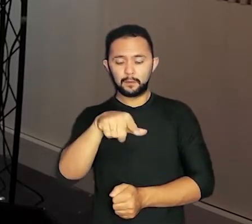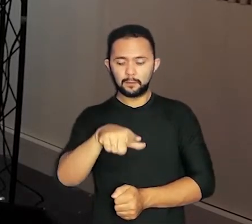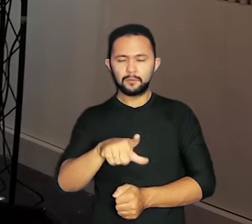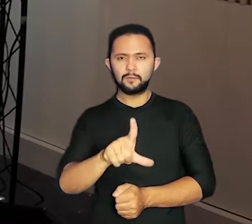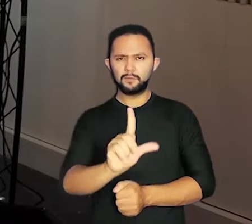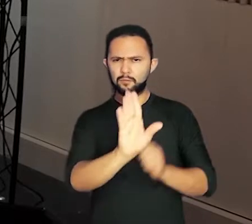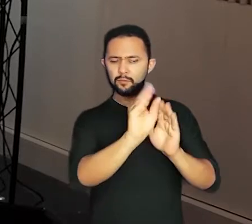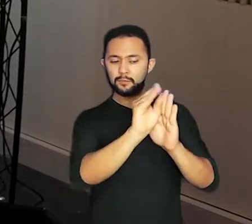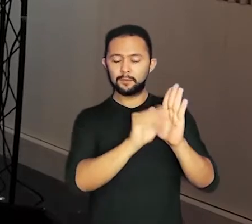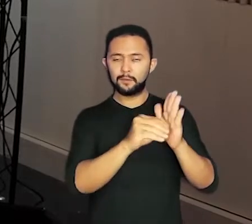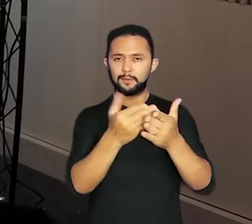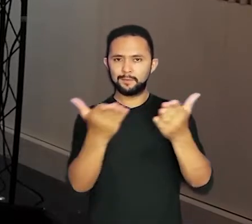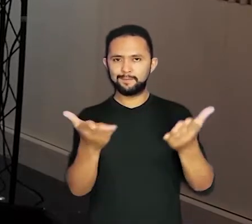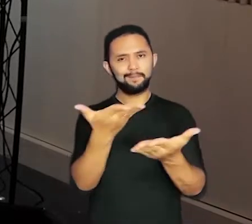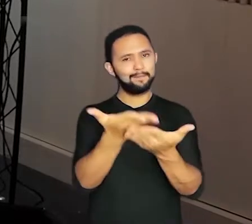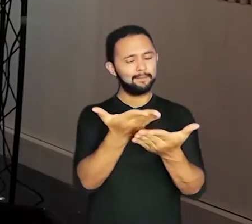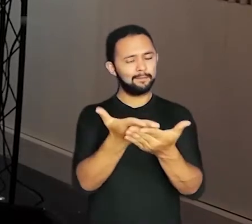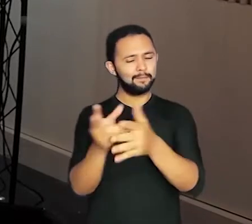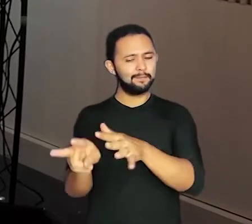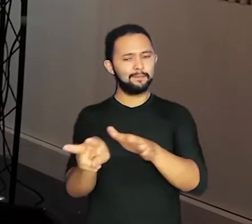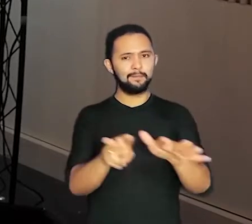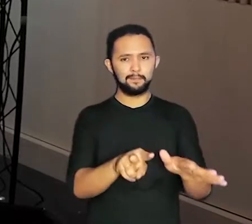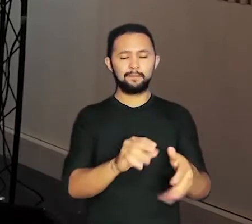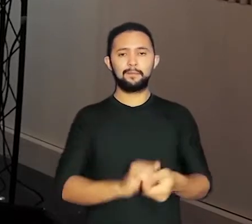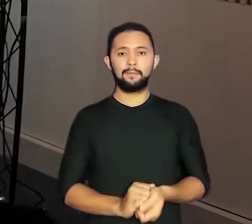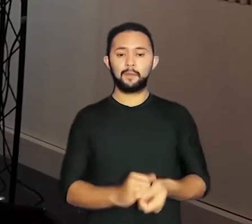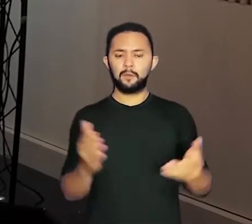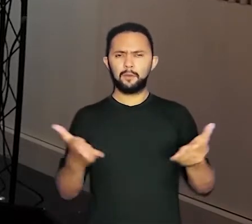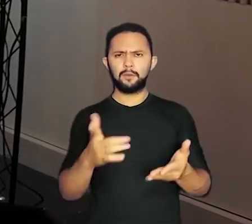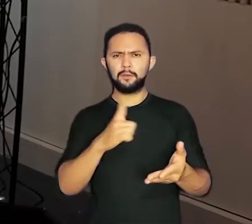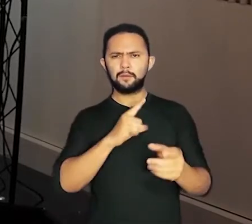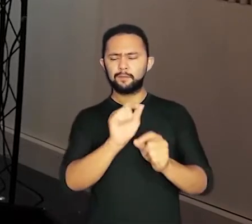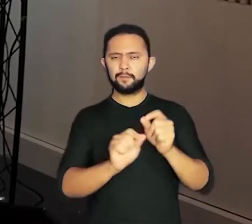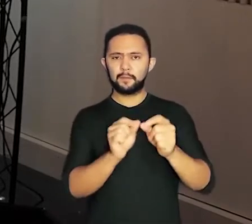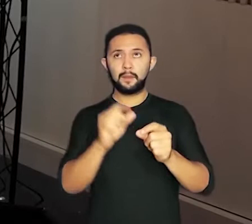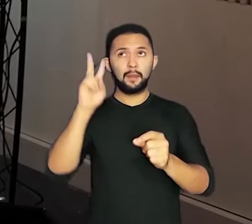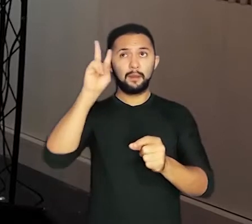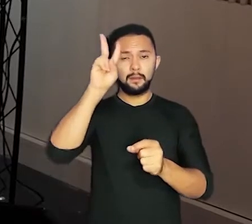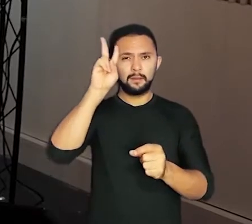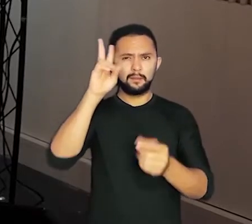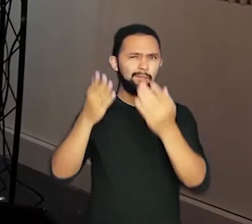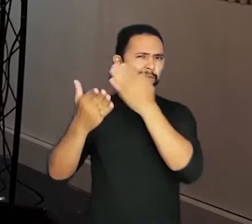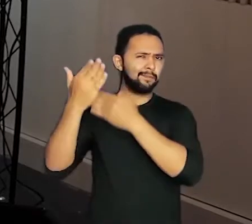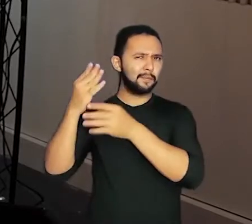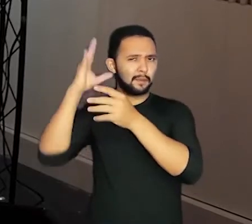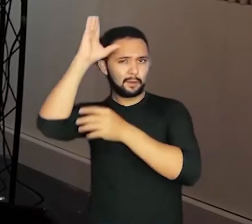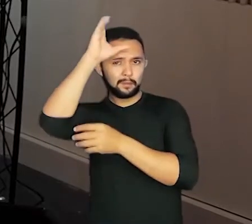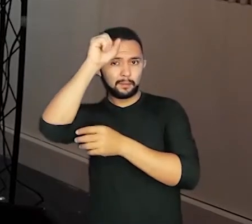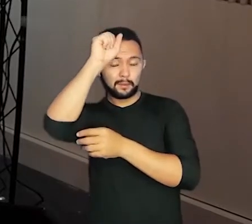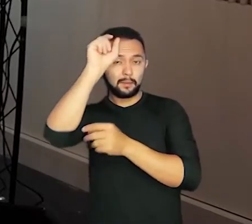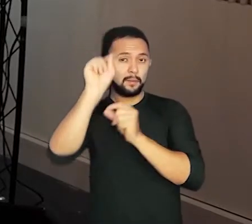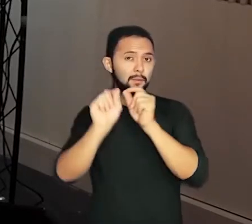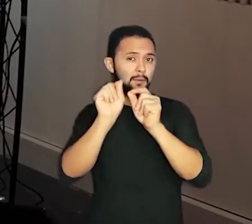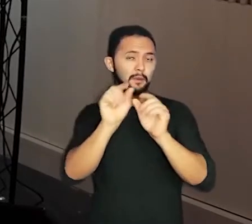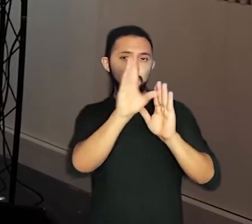estudando a cada semana, tá bom? Na aula de hoje, nós vamos fazer uma revisão sobre o que vocês aprenderam ou deveriam ter